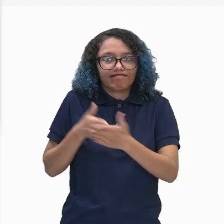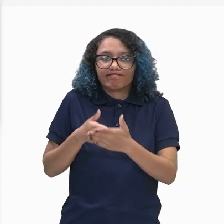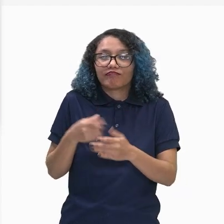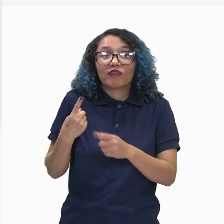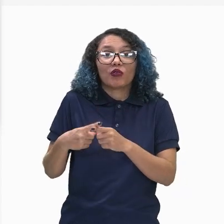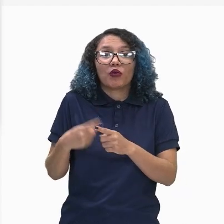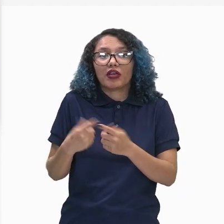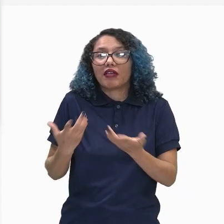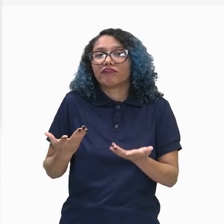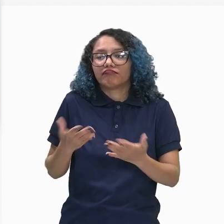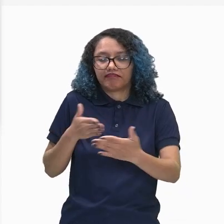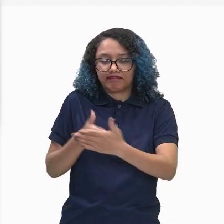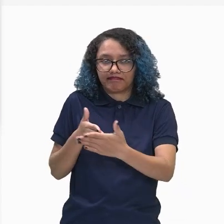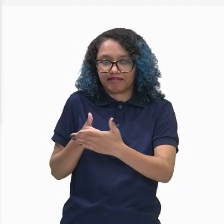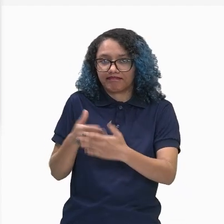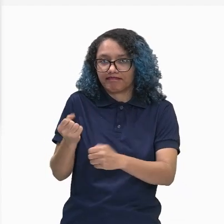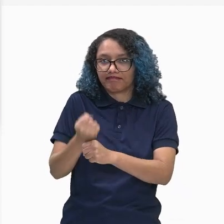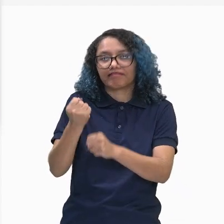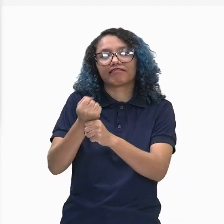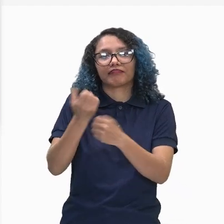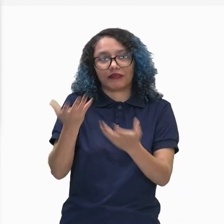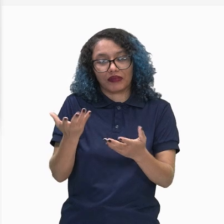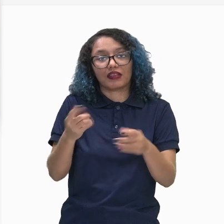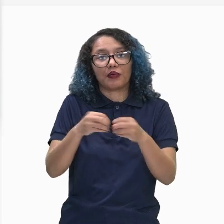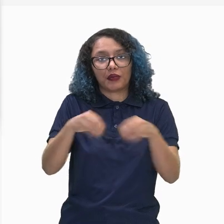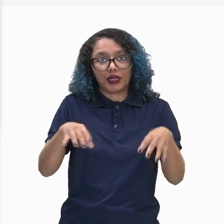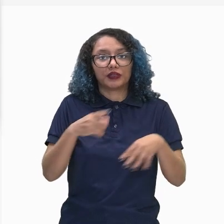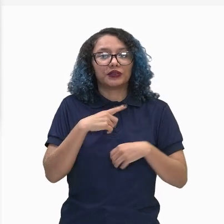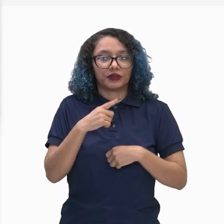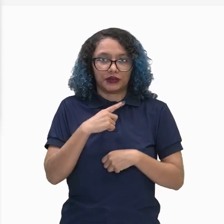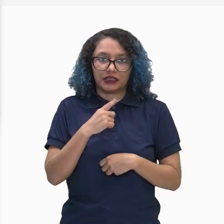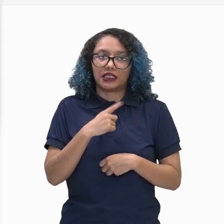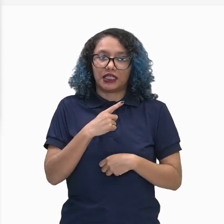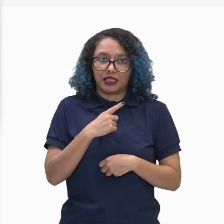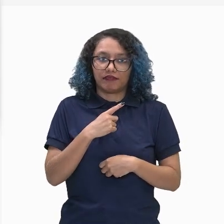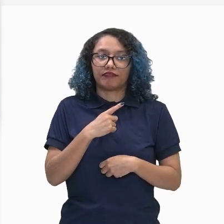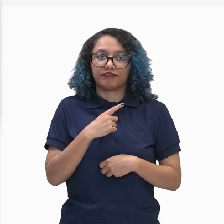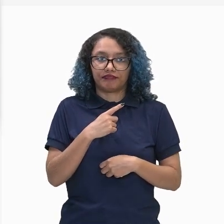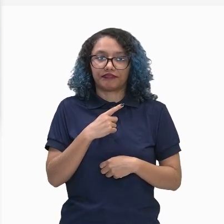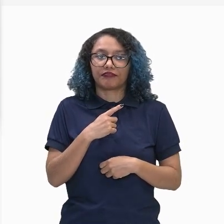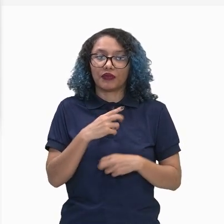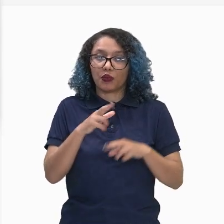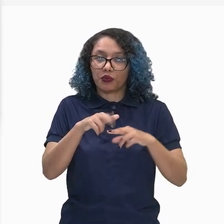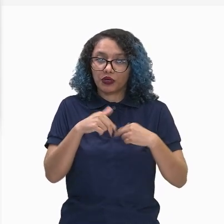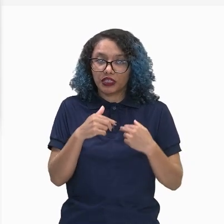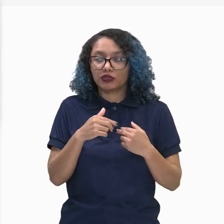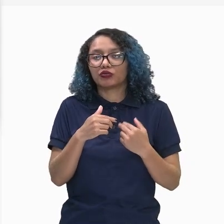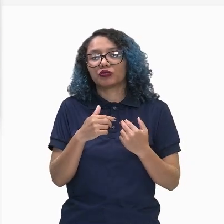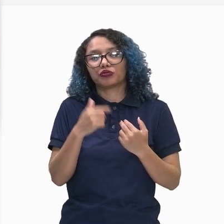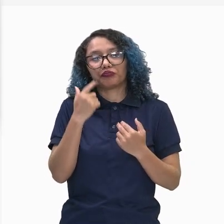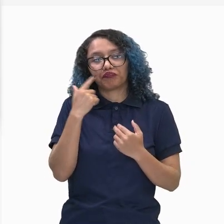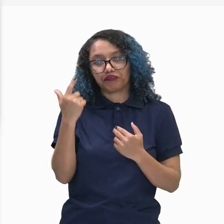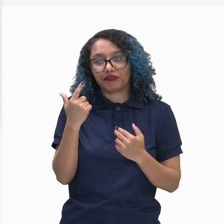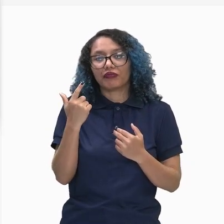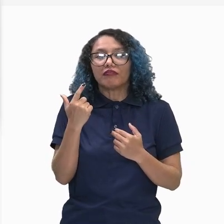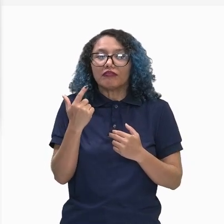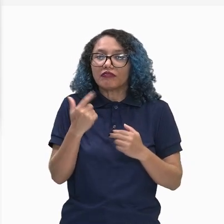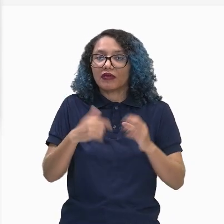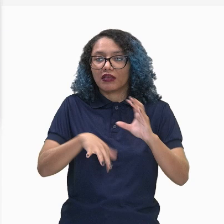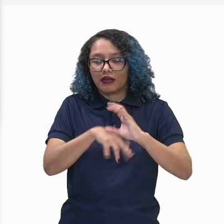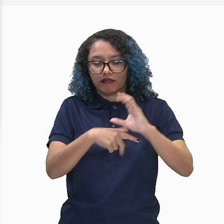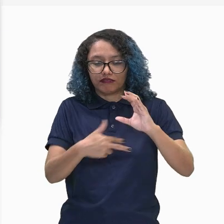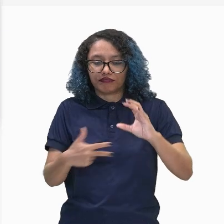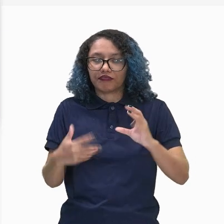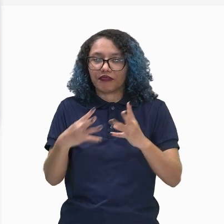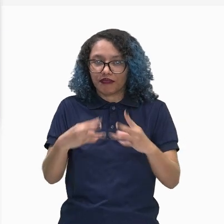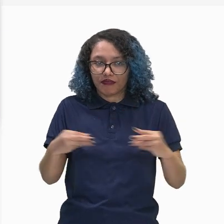da barragem, vai ser prejudicada. Então, a gente vai ter uma perda dessa fauna aquática, né? Extinção de